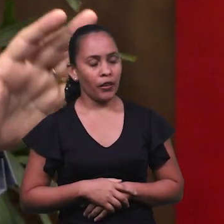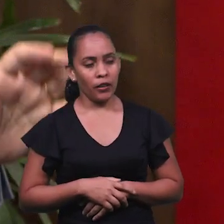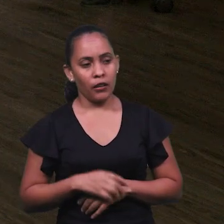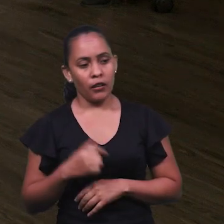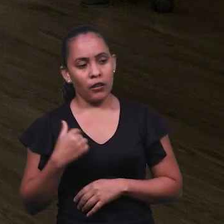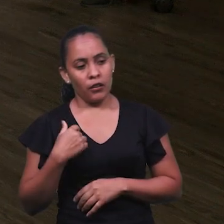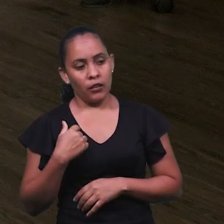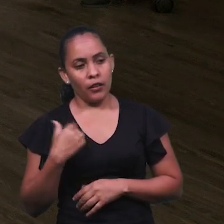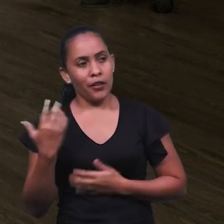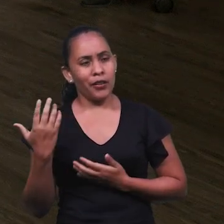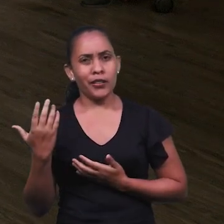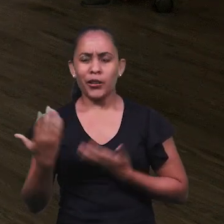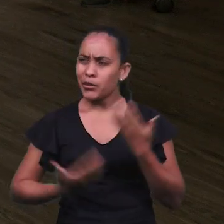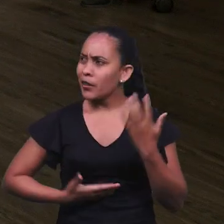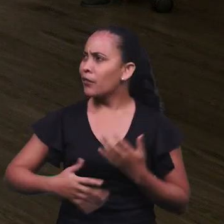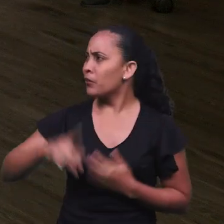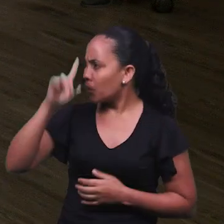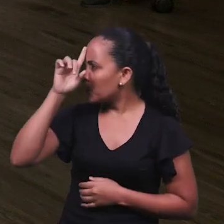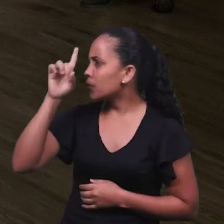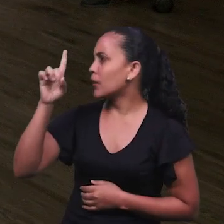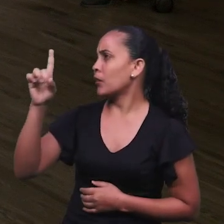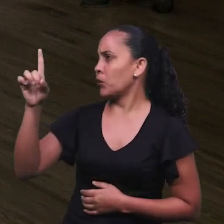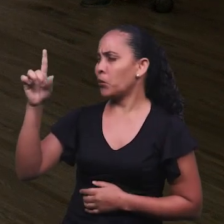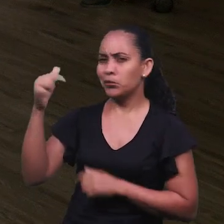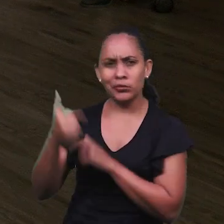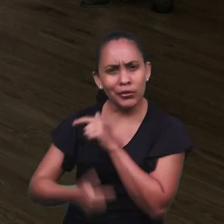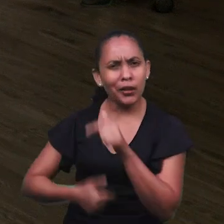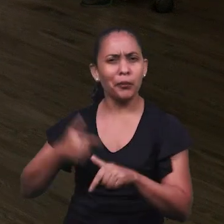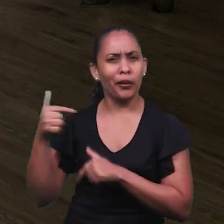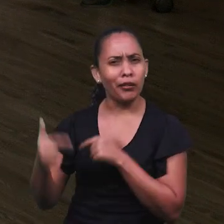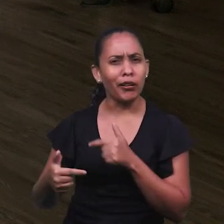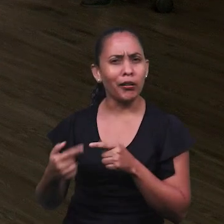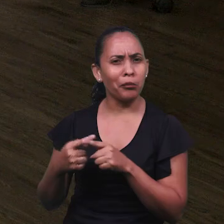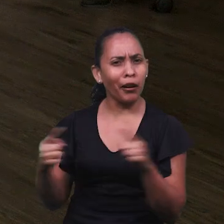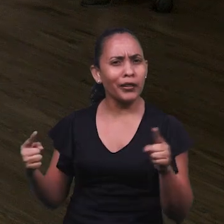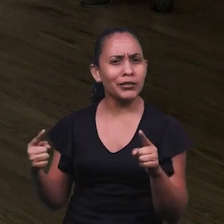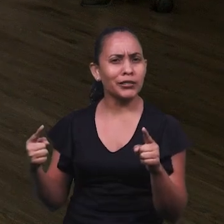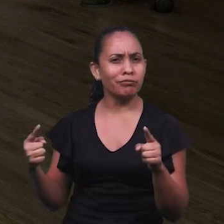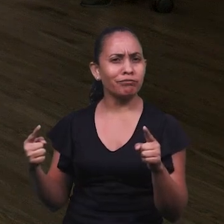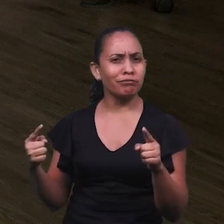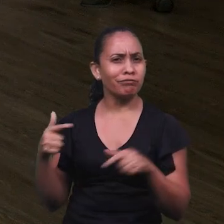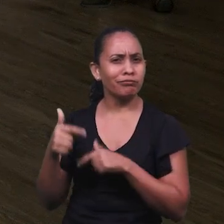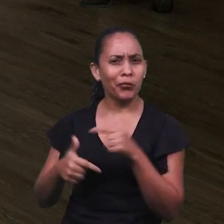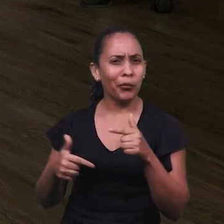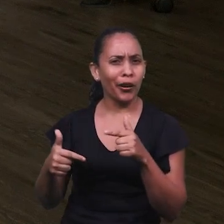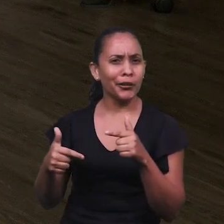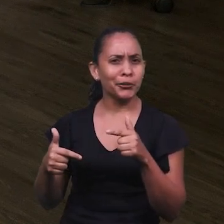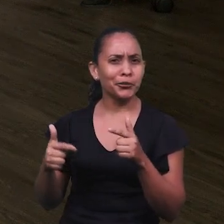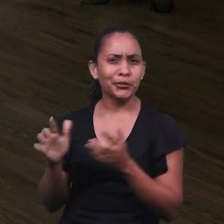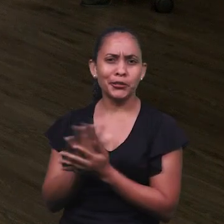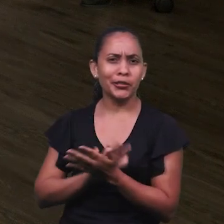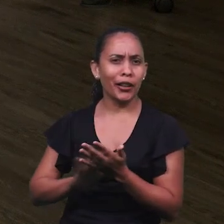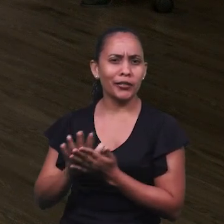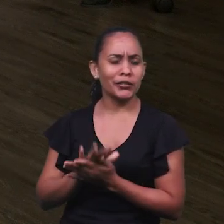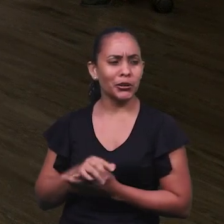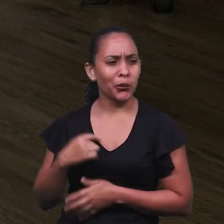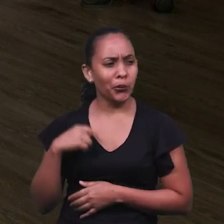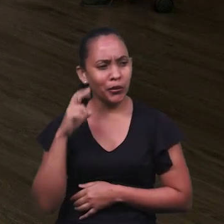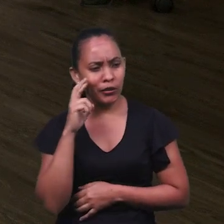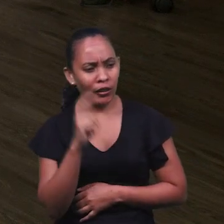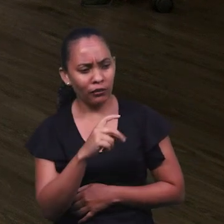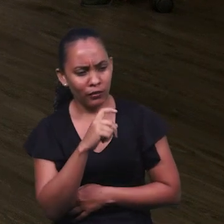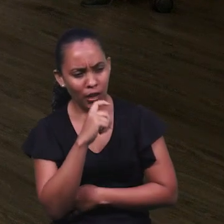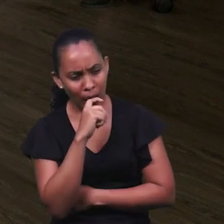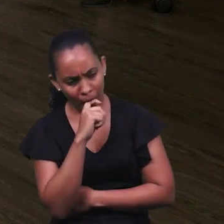Em vão eu servi ao Senhor, né? Em outras palavras. Ou seja, ao contemplar a prosperidade dos